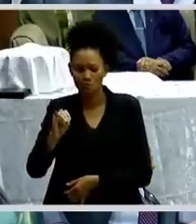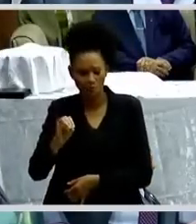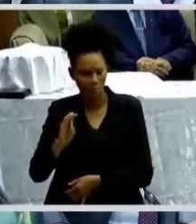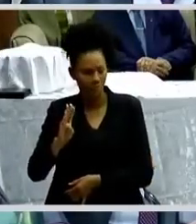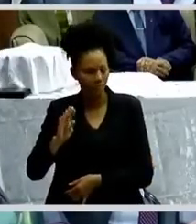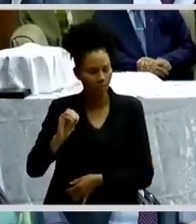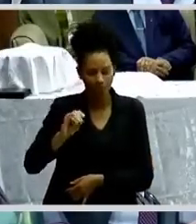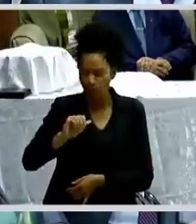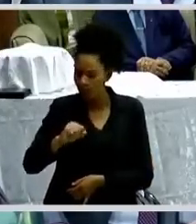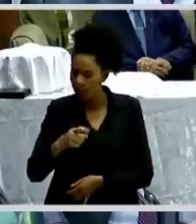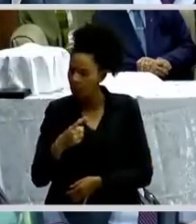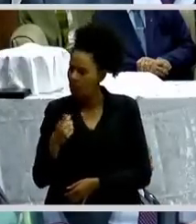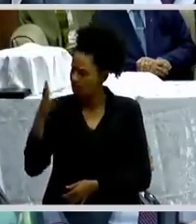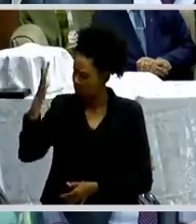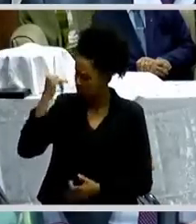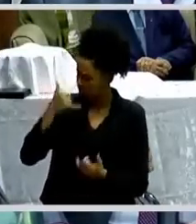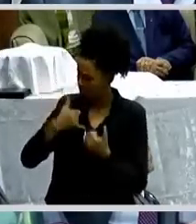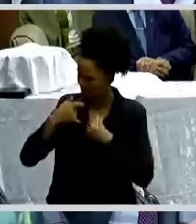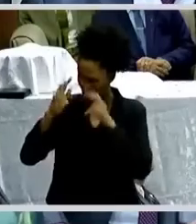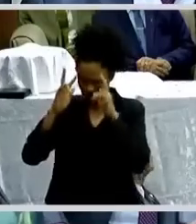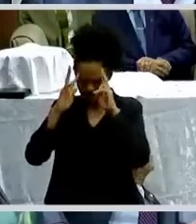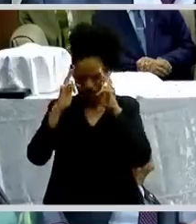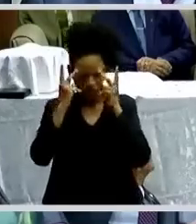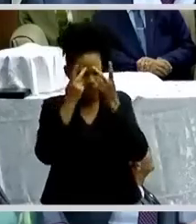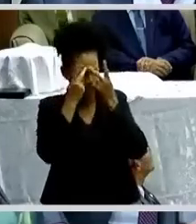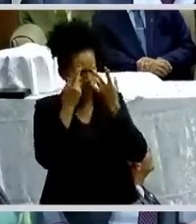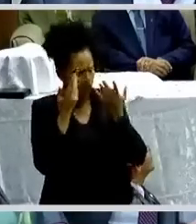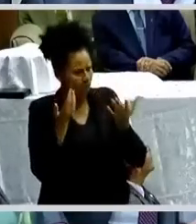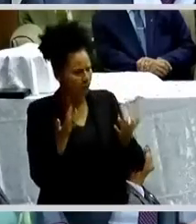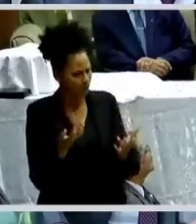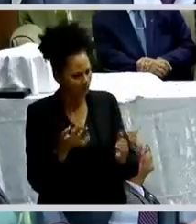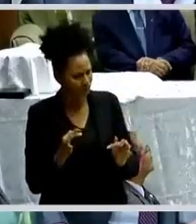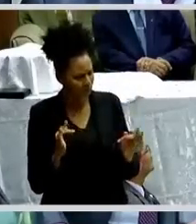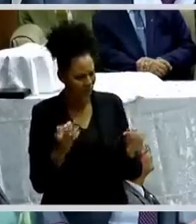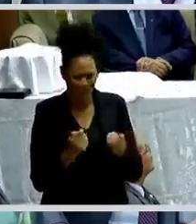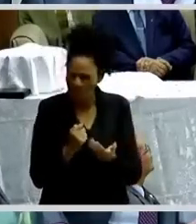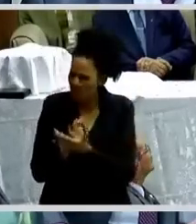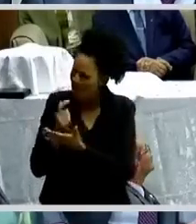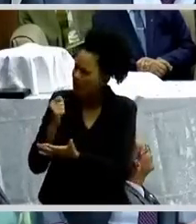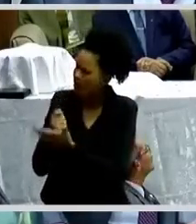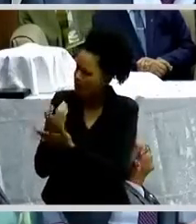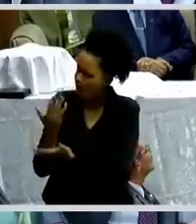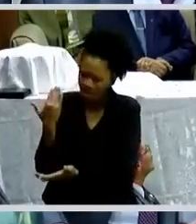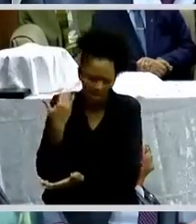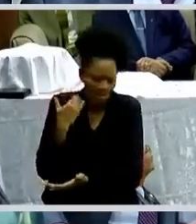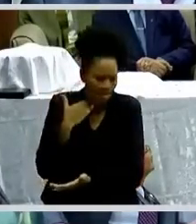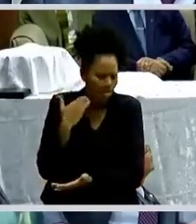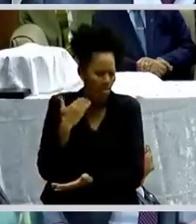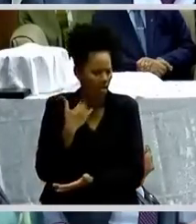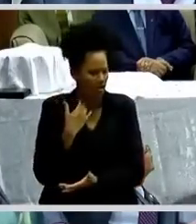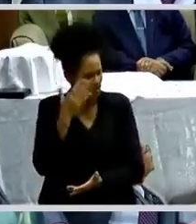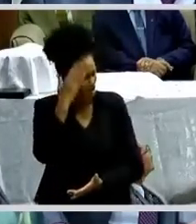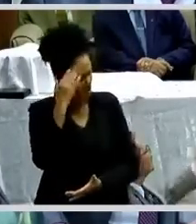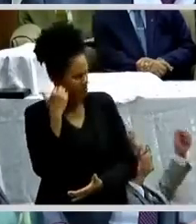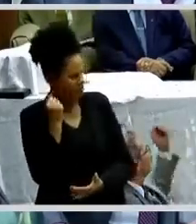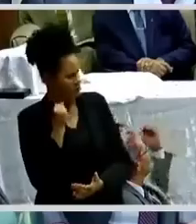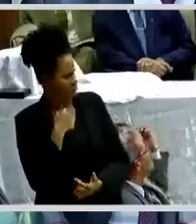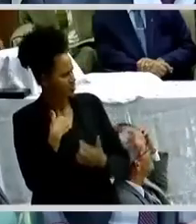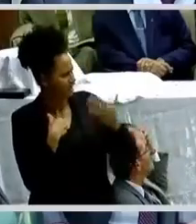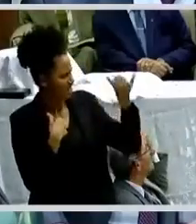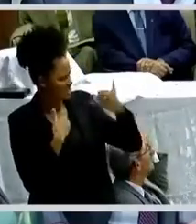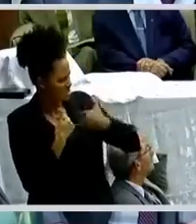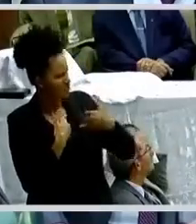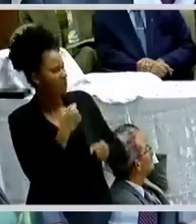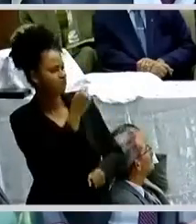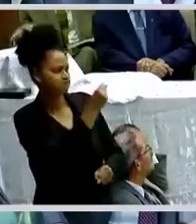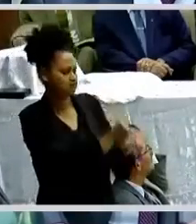levantar uma revolta, para que o povo não pagasse tanto imposto. Salomão soube e quis matar, ele